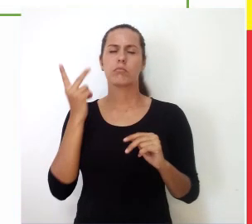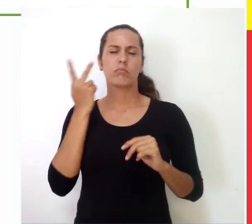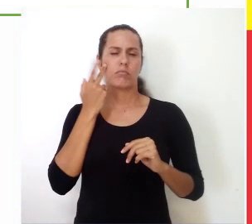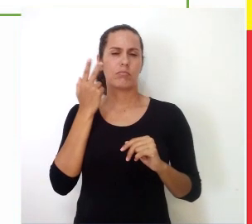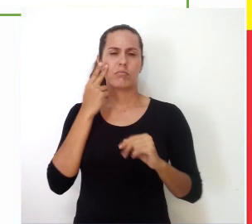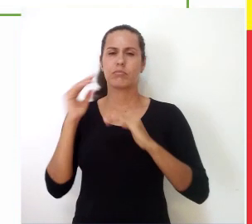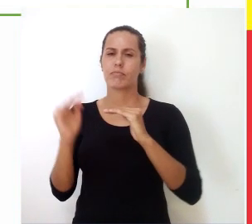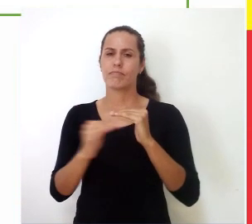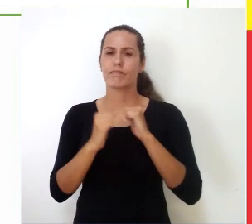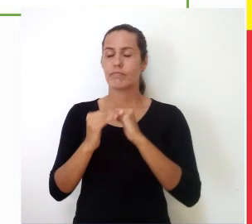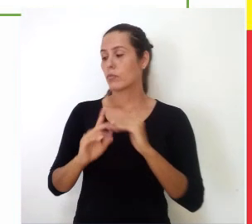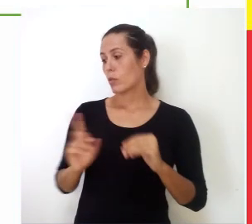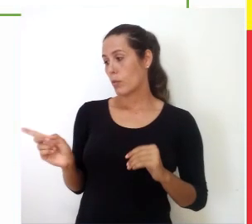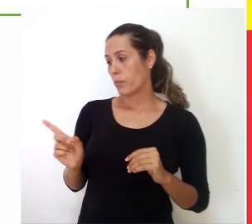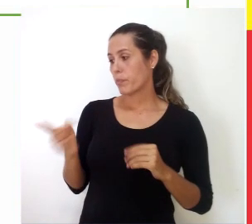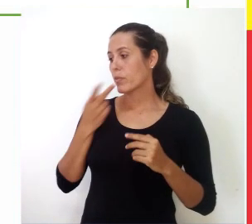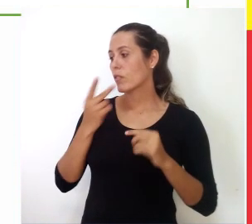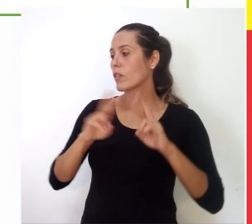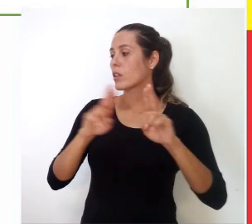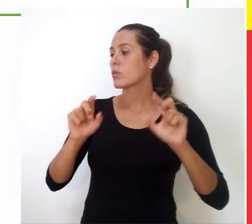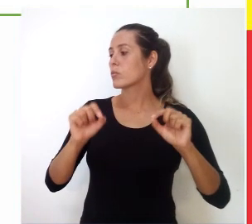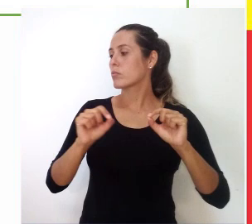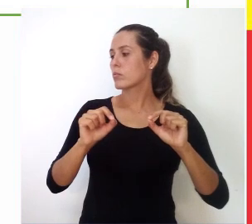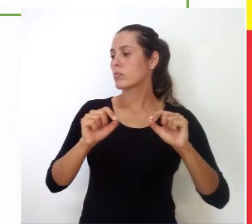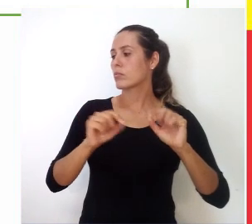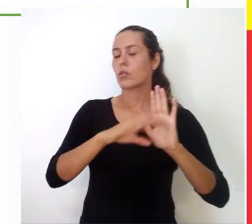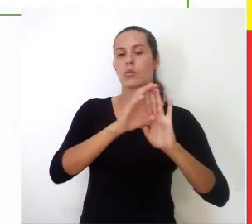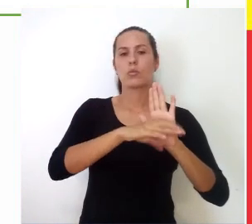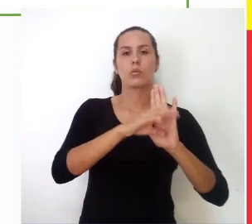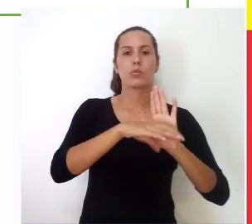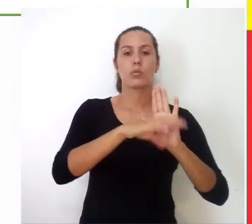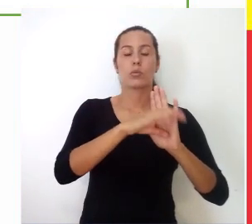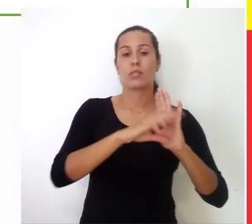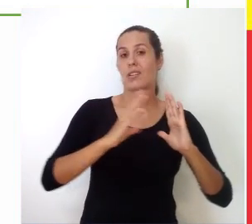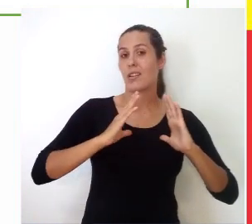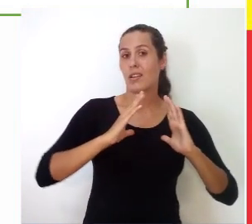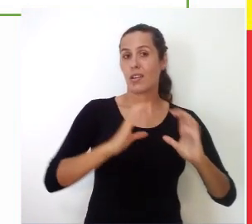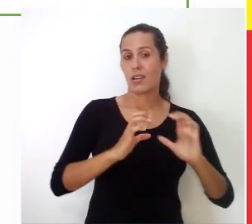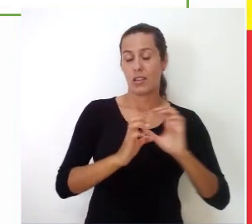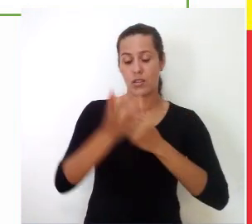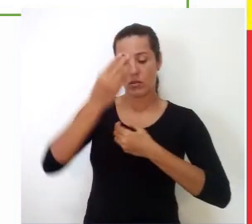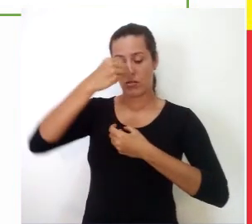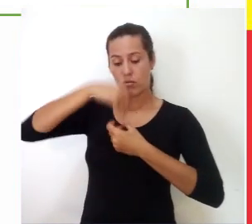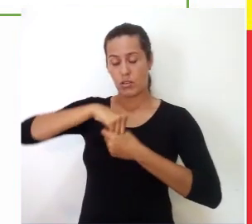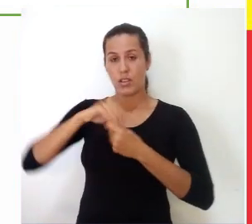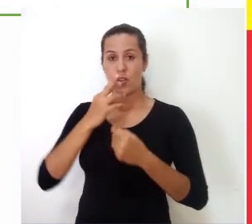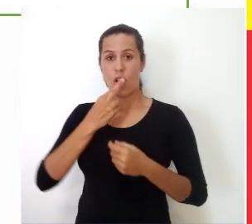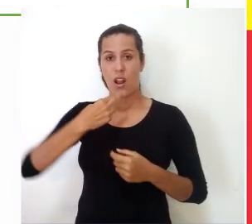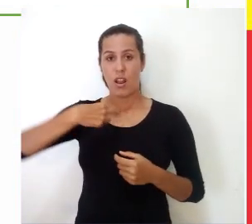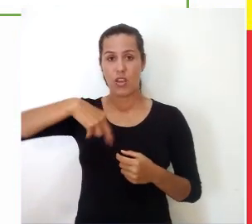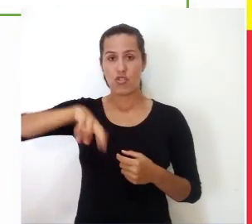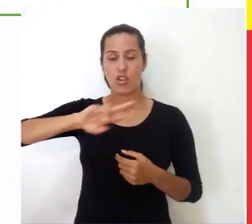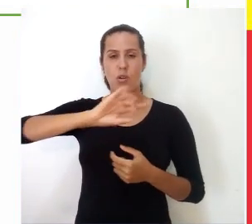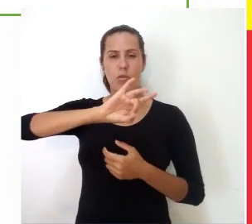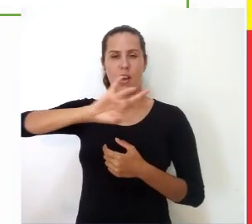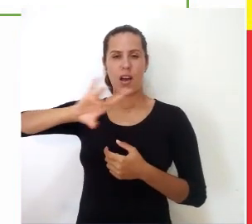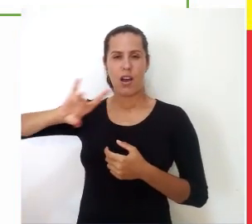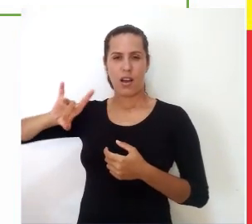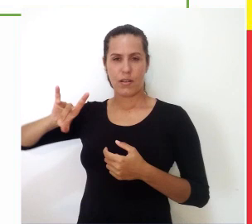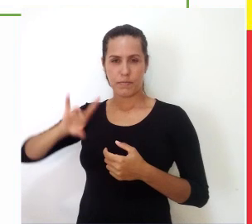preceitos éticos de cada organização religiosa, ainda que com diferenças e